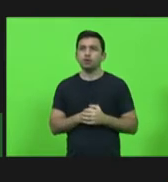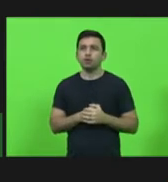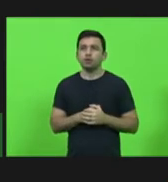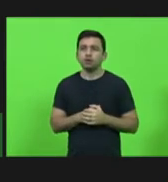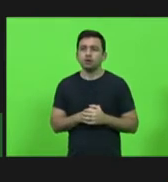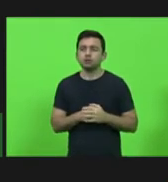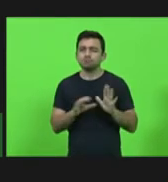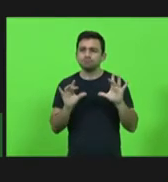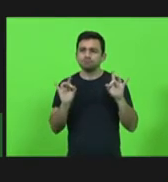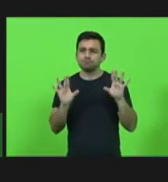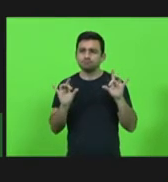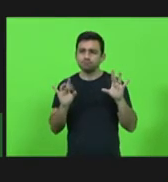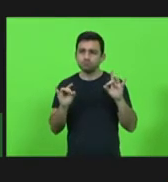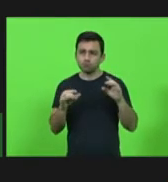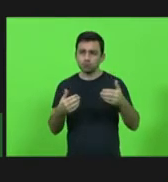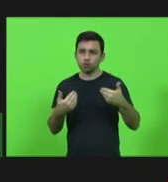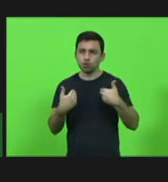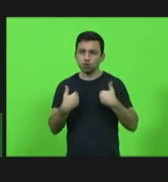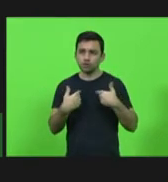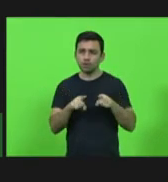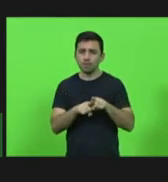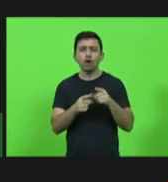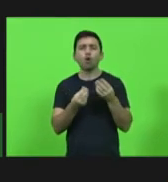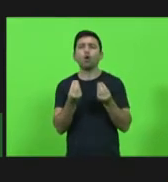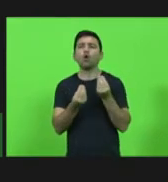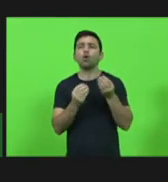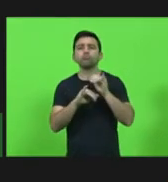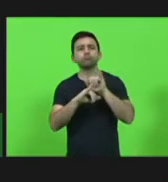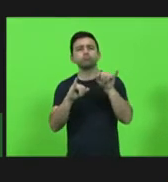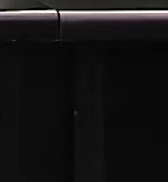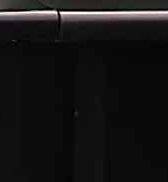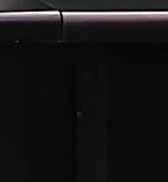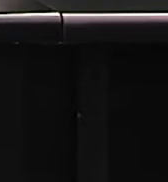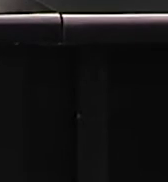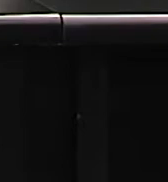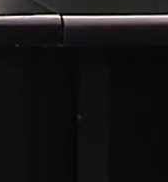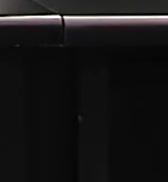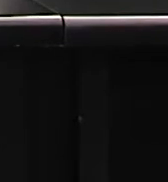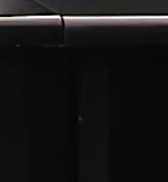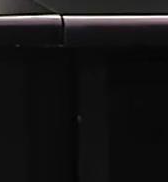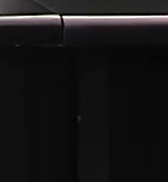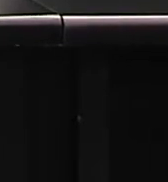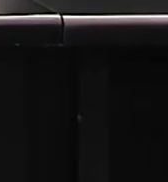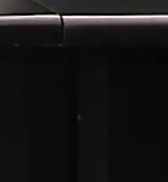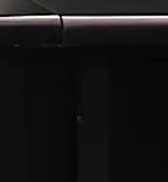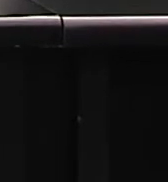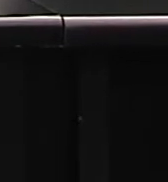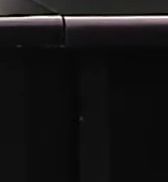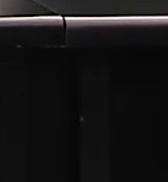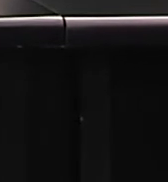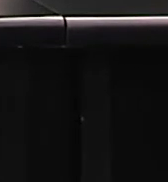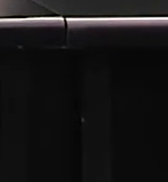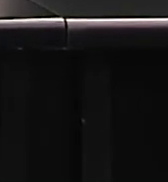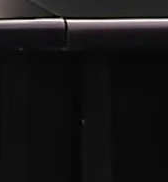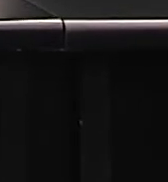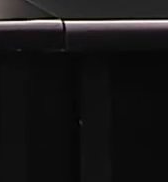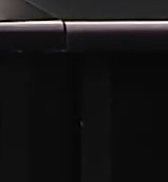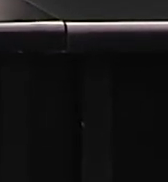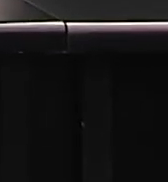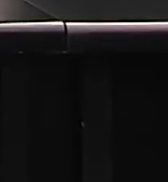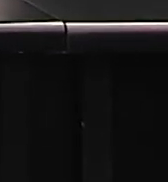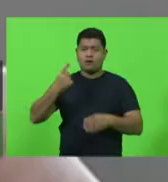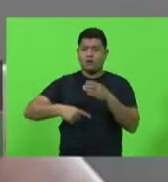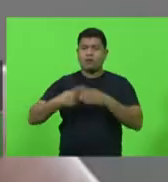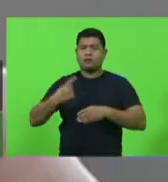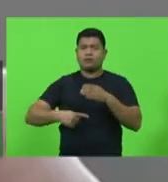instituições públicas e não-governamentais que defendem os Direitos da Criança e do Adolescente se reuniram por meio da comissão permanente que tratam do tema na